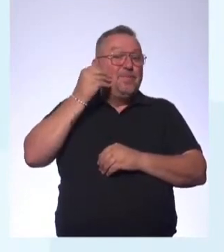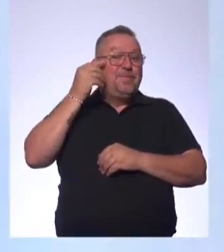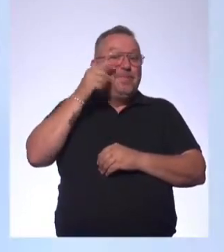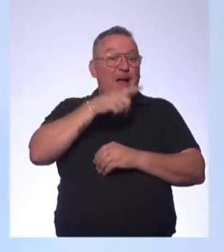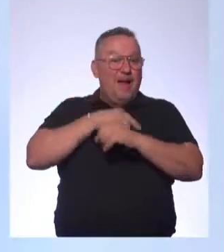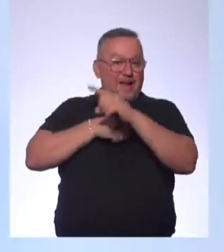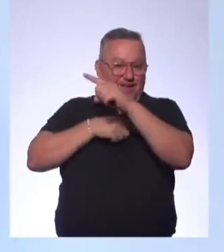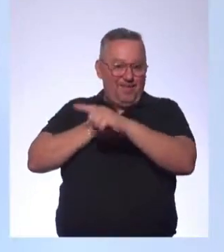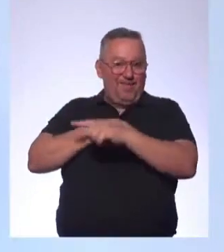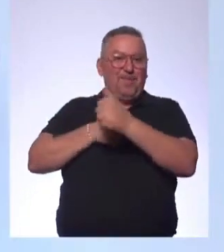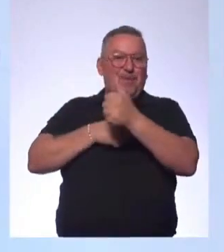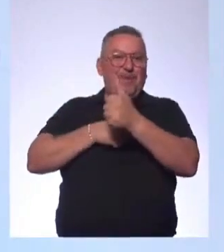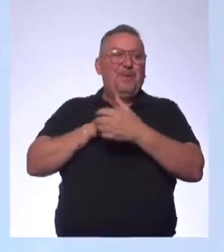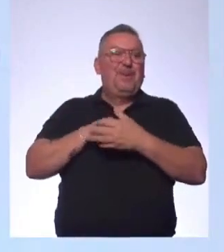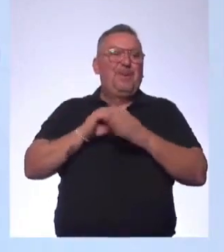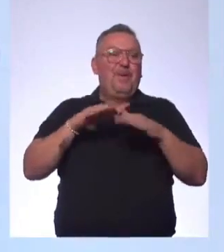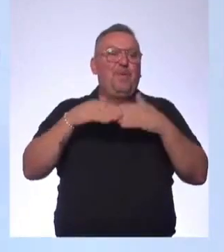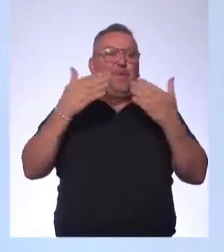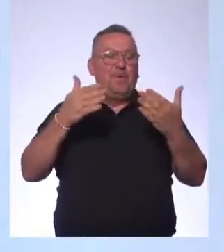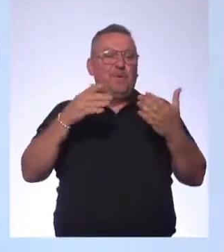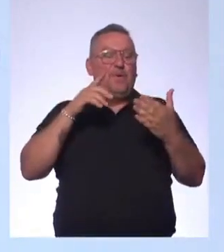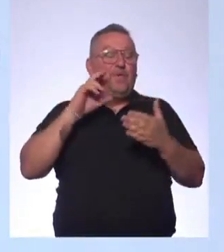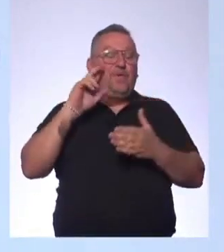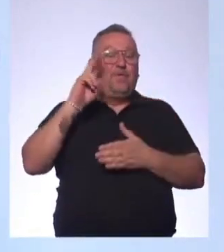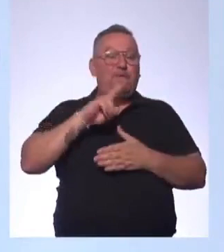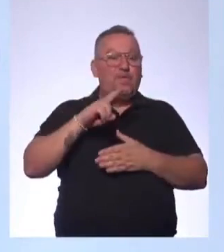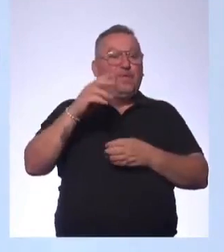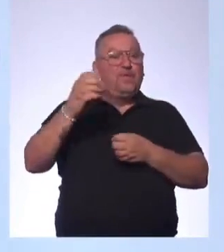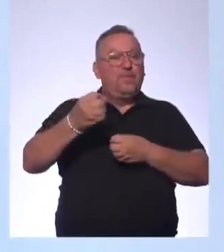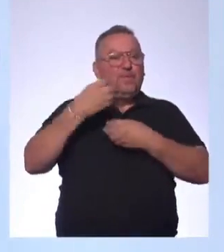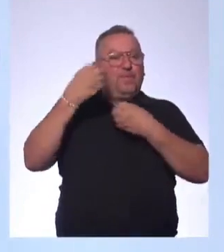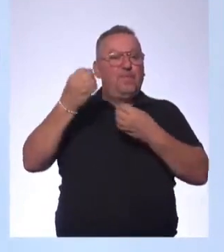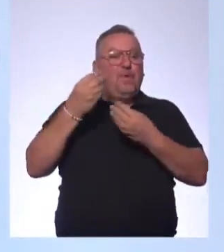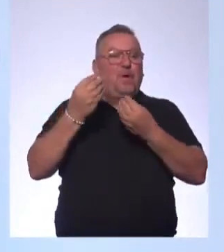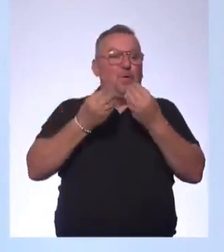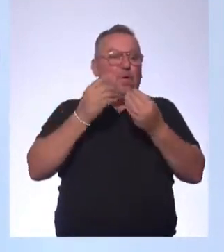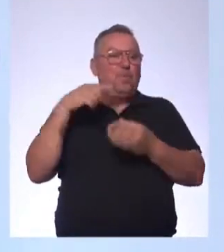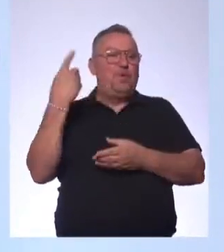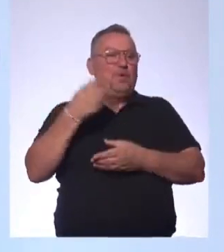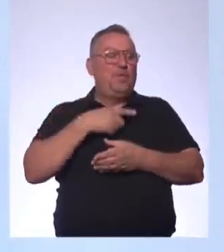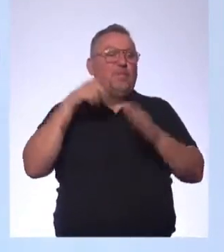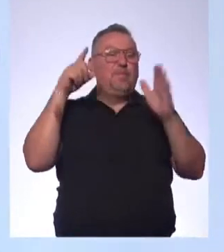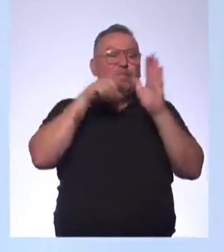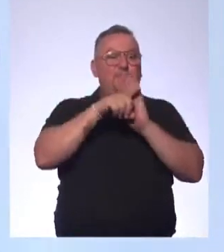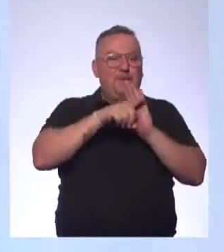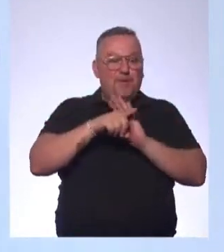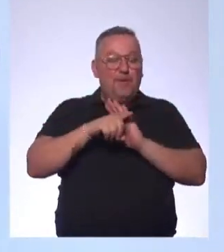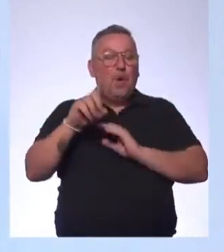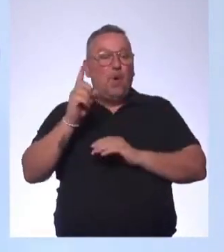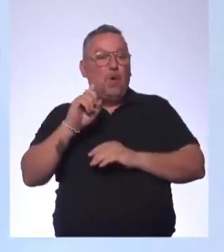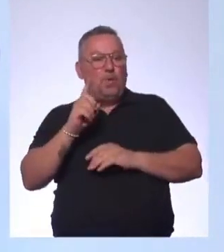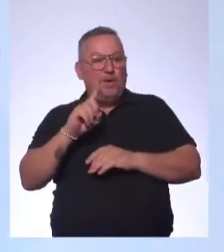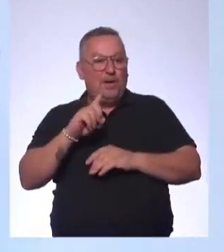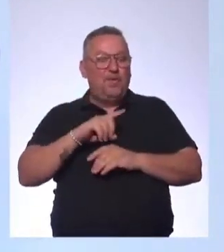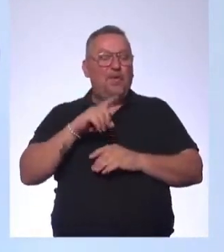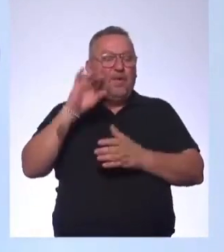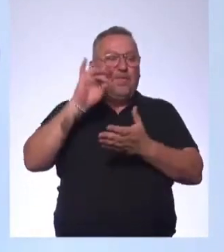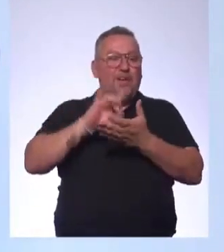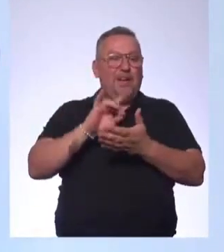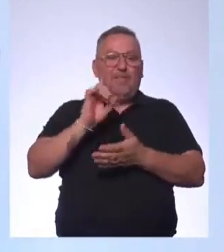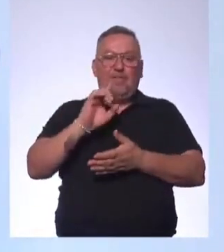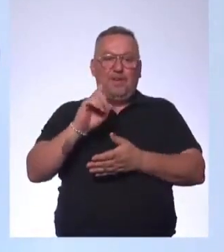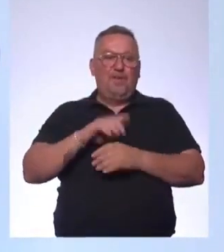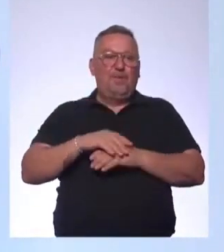essas informações. Quando nós escutamos essas informações e como é que nós questionamos ou não a validade delas